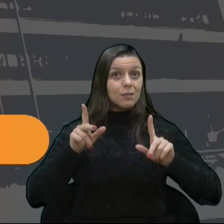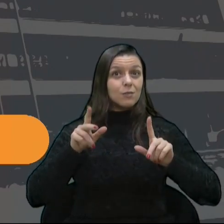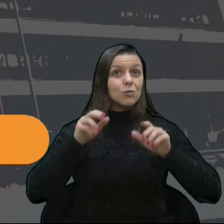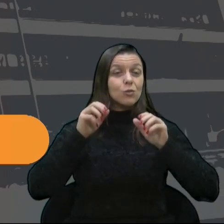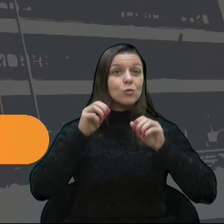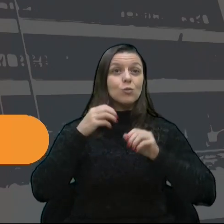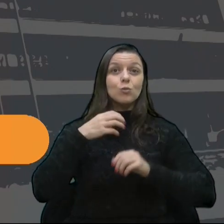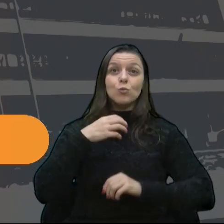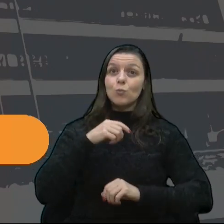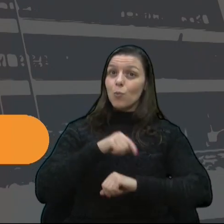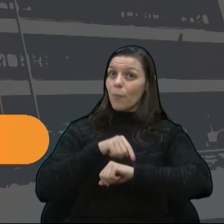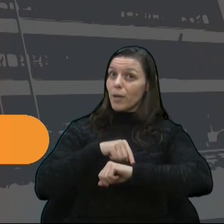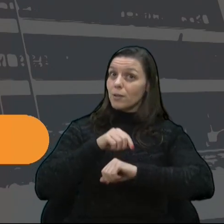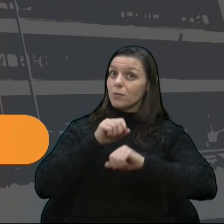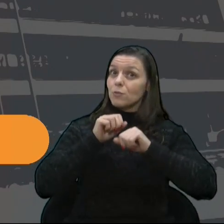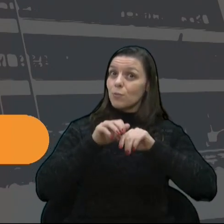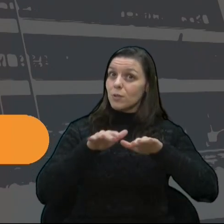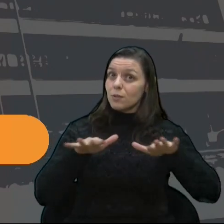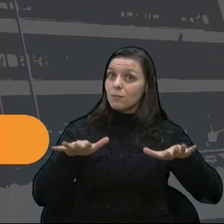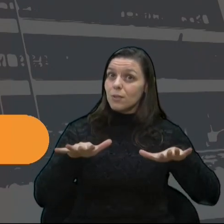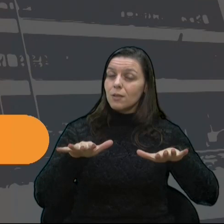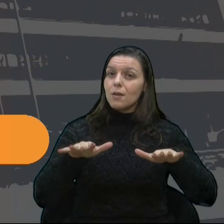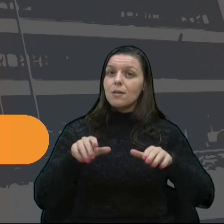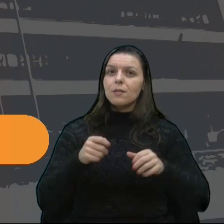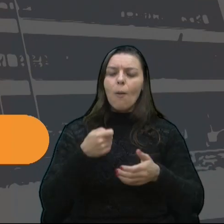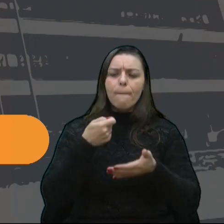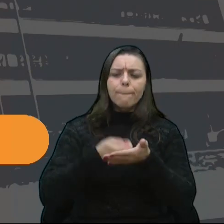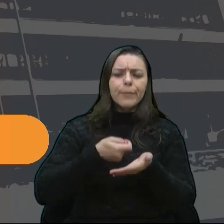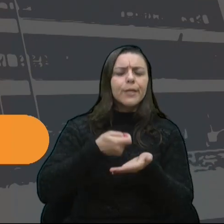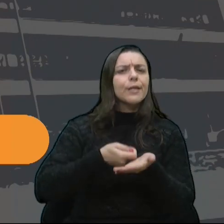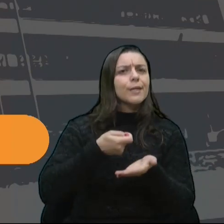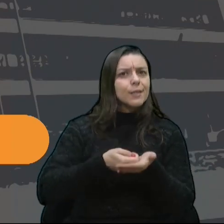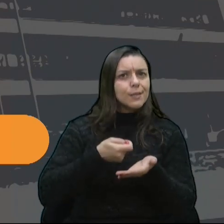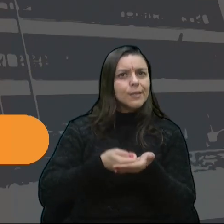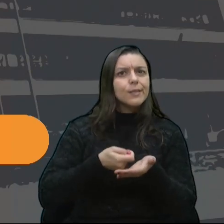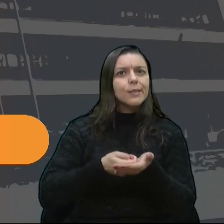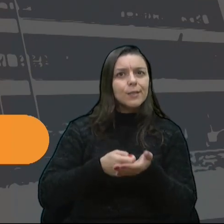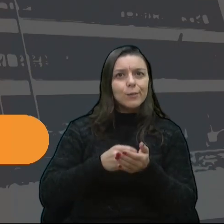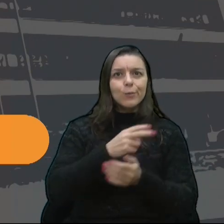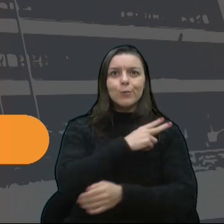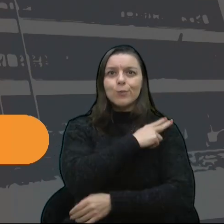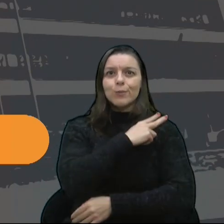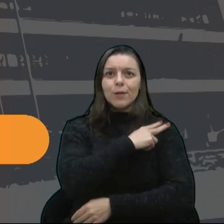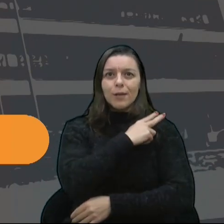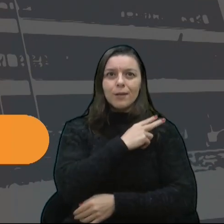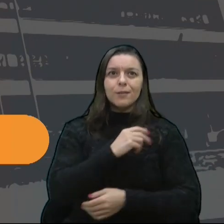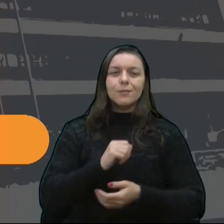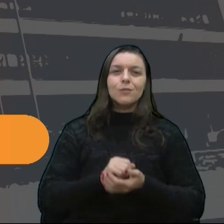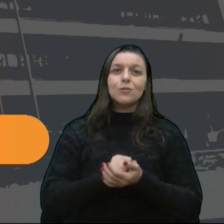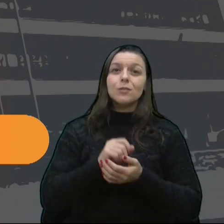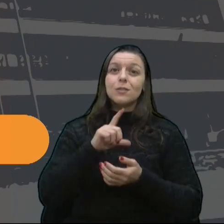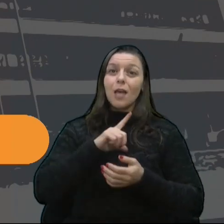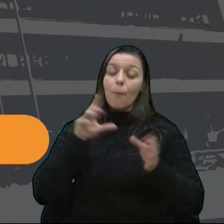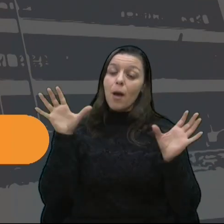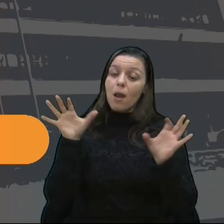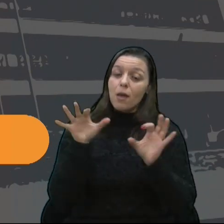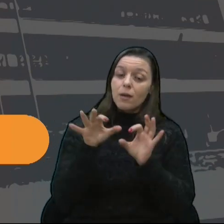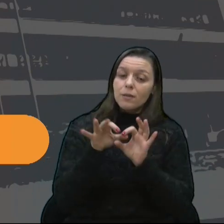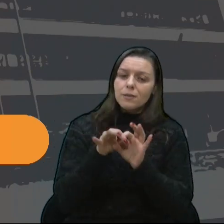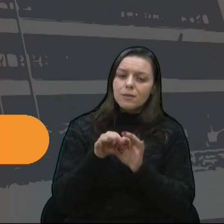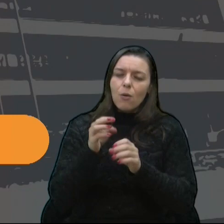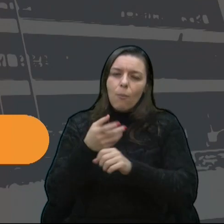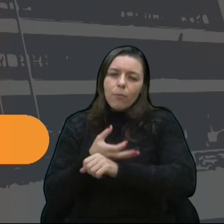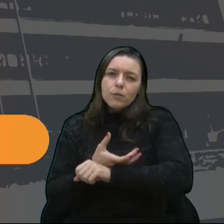E descobrem que essa é a verdadeira ligação que elas podem ter com os seus clientes. É uma ligação mais emocional.